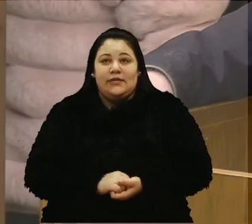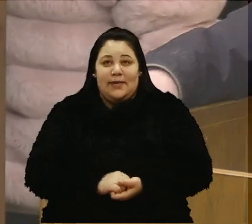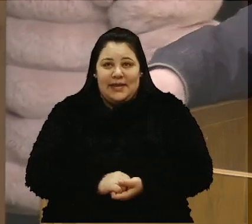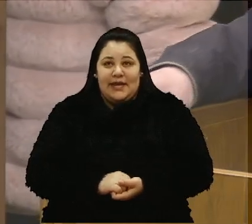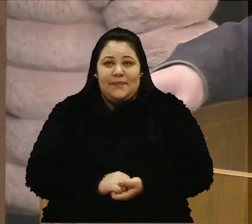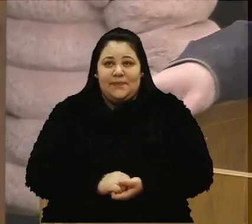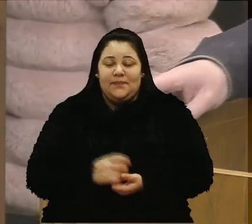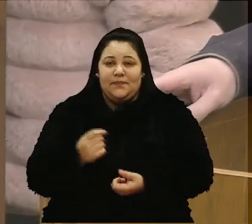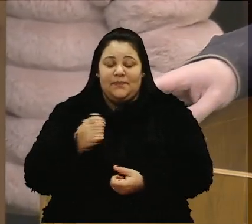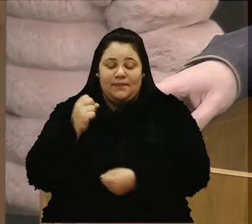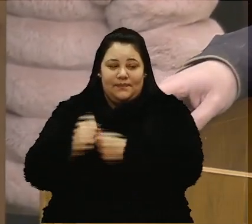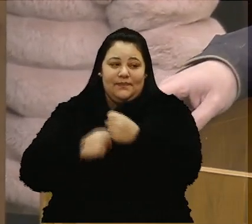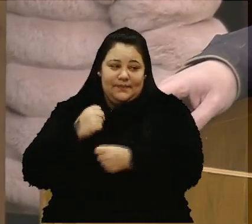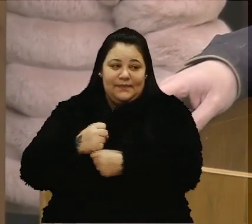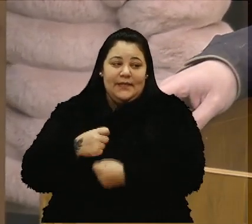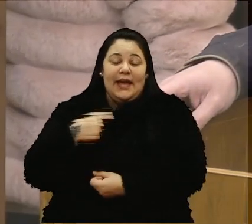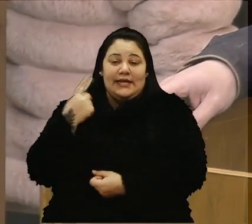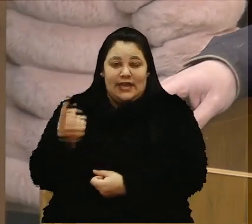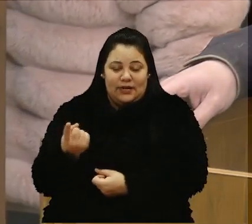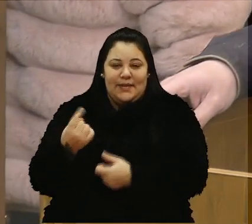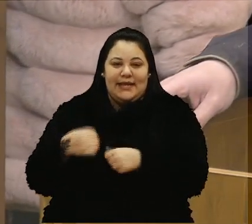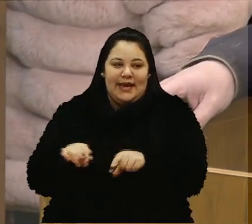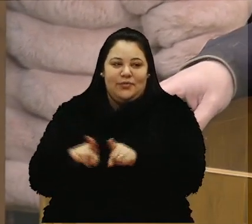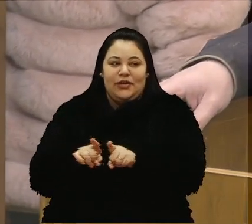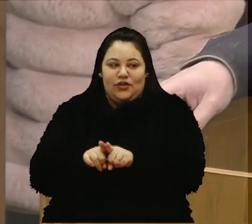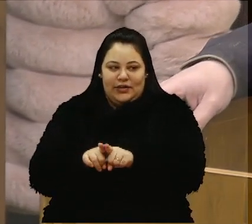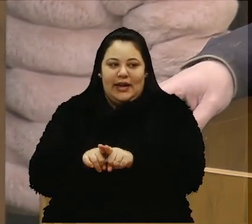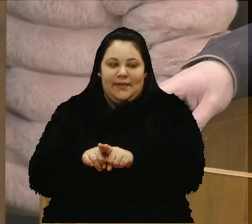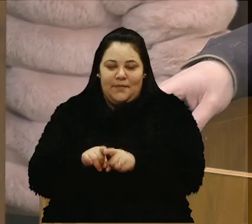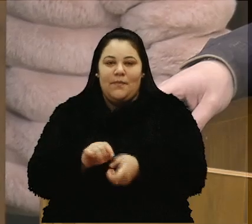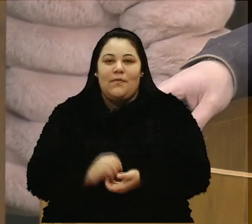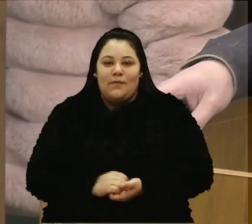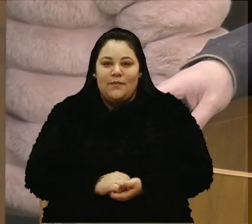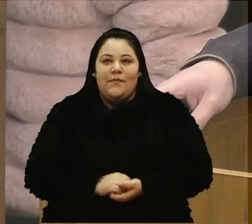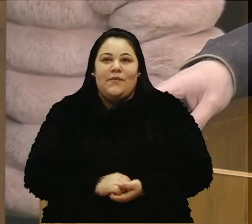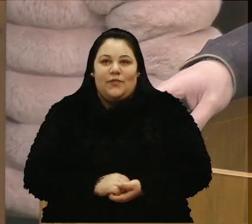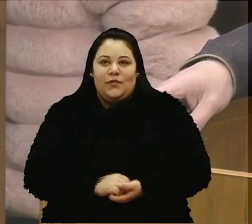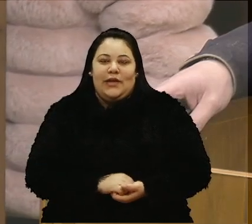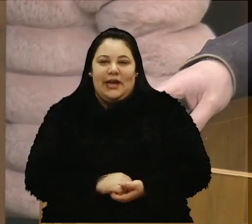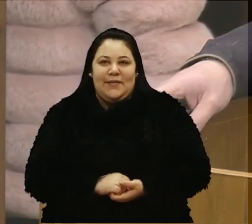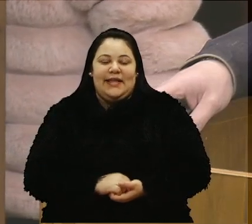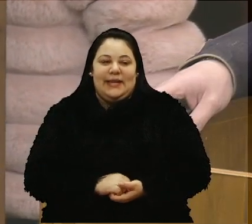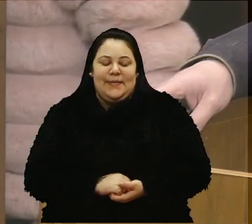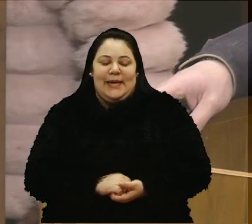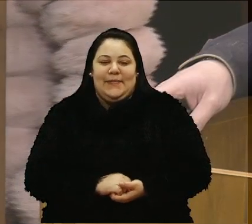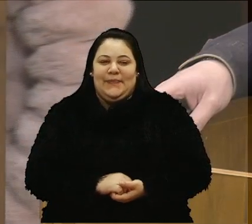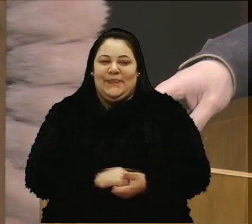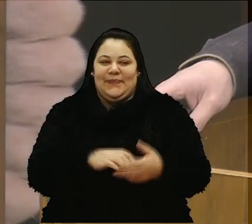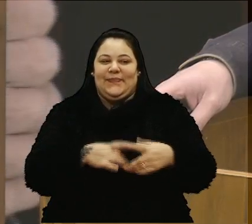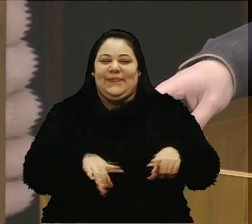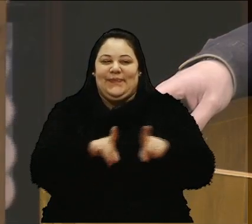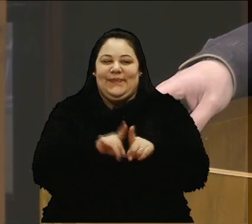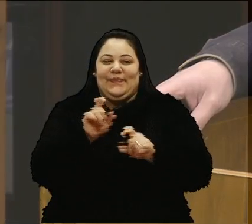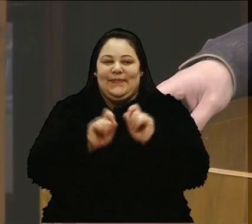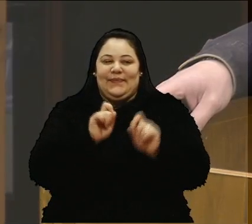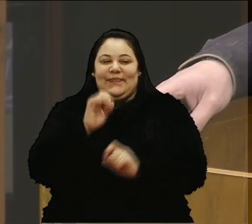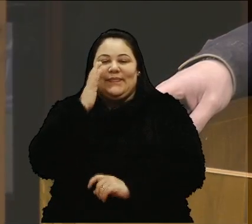eu tenho certeza que o povo vai botar o dedo na moleira, na consciência, e vai lembrar do que aconteceu.